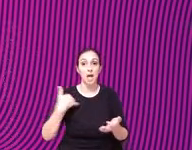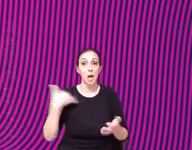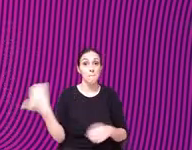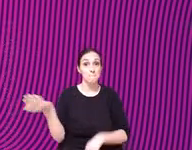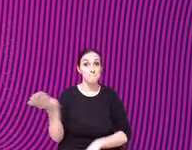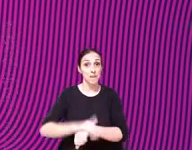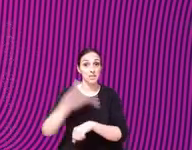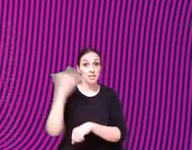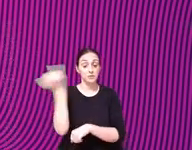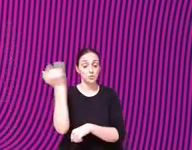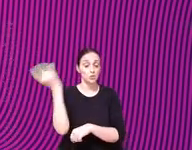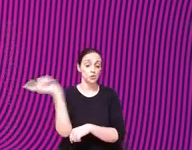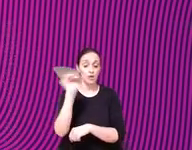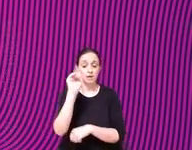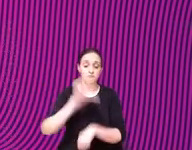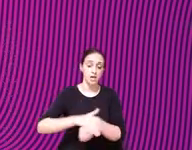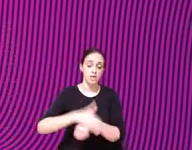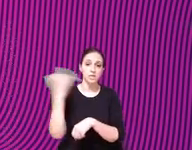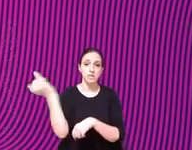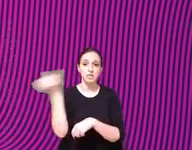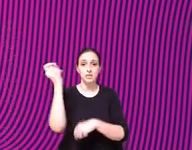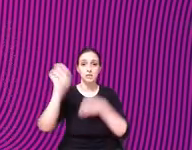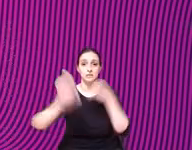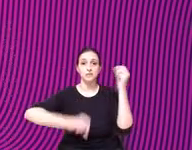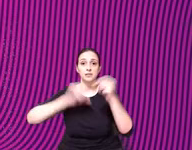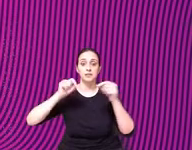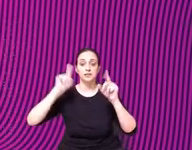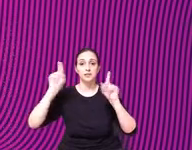importante. Para mim, o mais importante foi